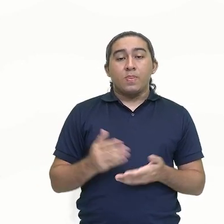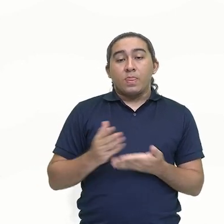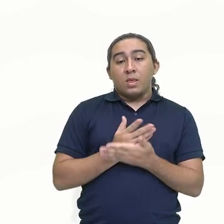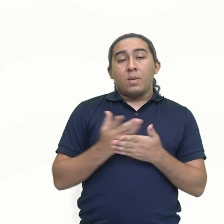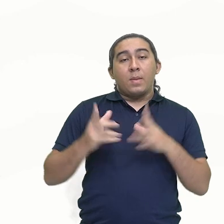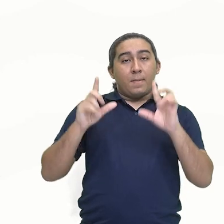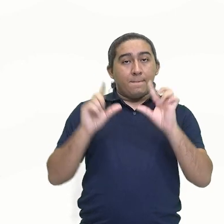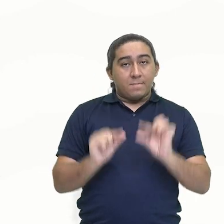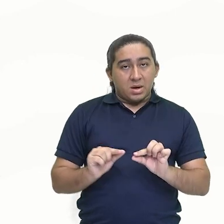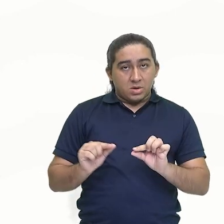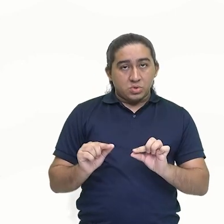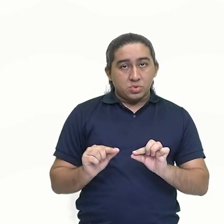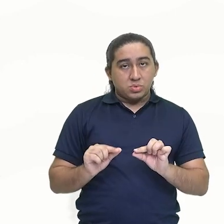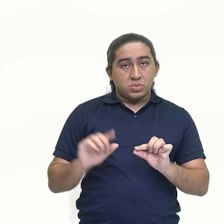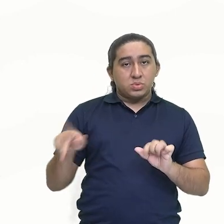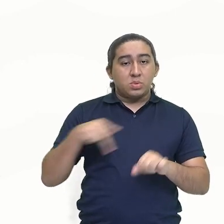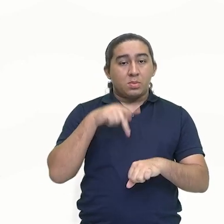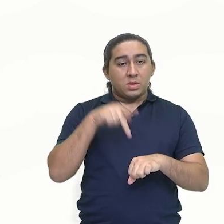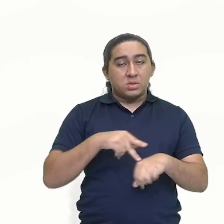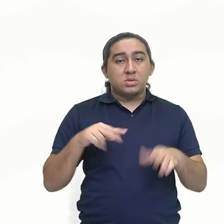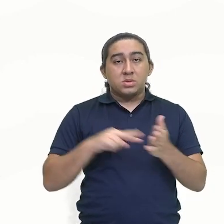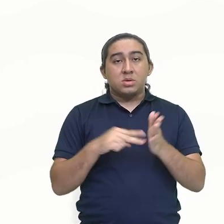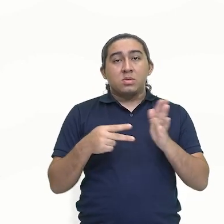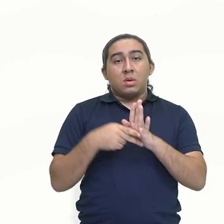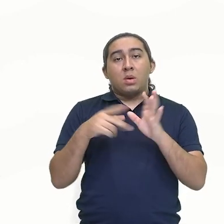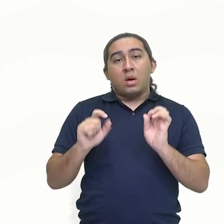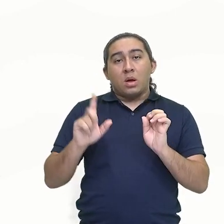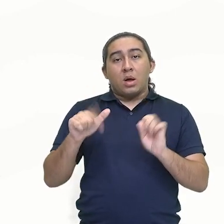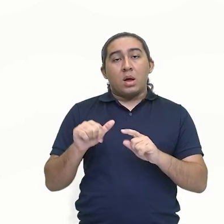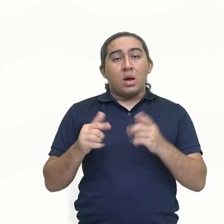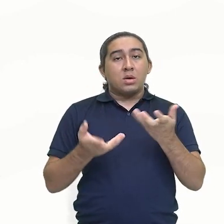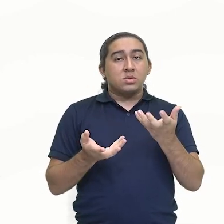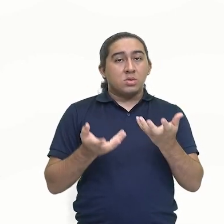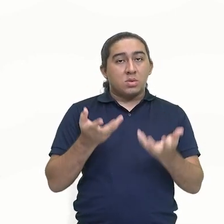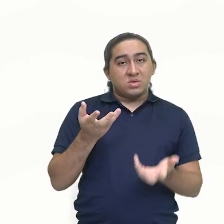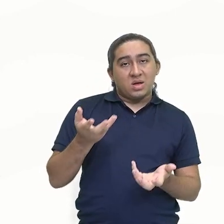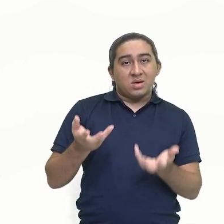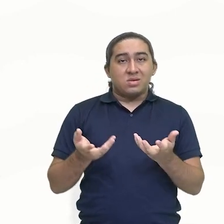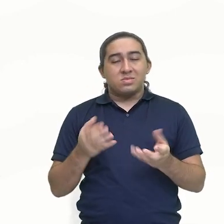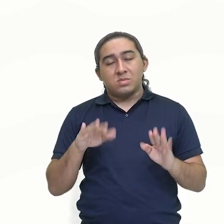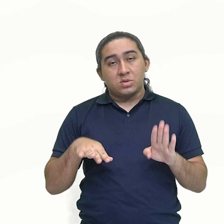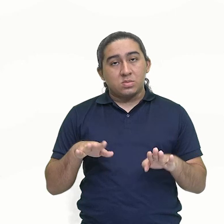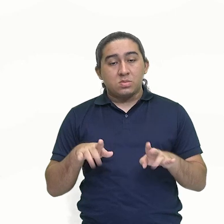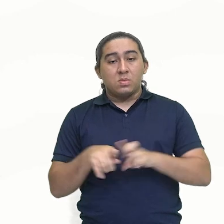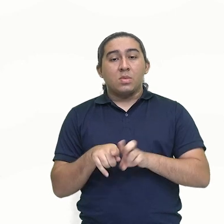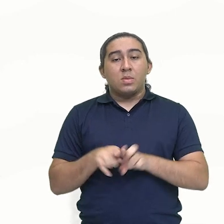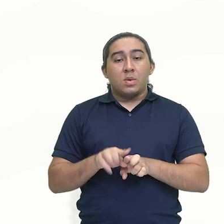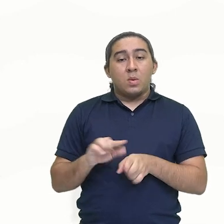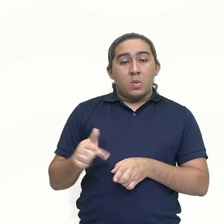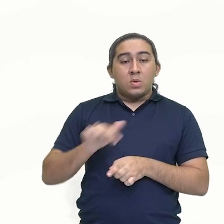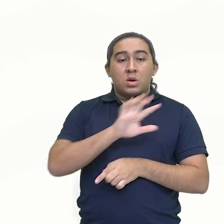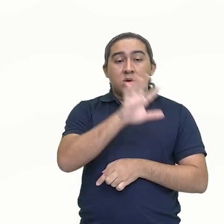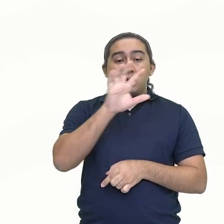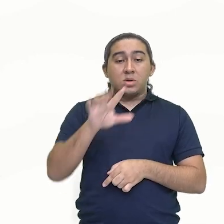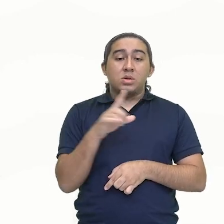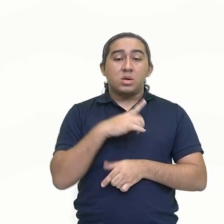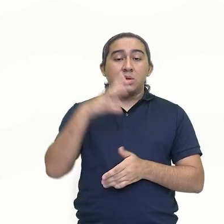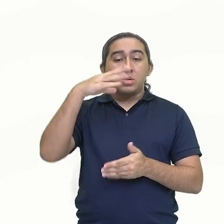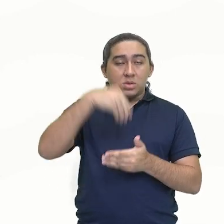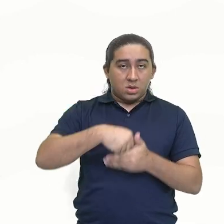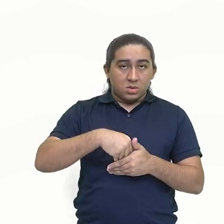da média nacional, significa que são menos desiguais, e tem ali algumas regiões que estão dentro da